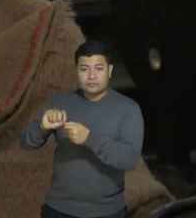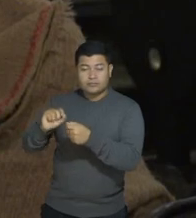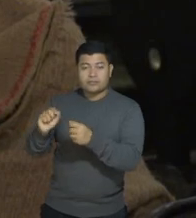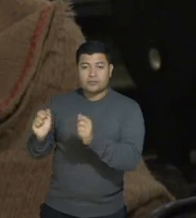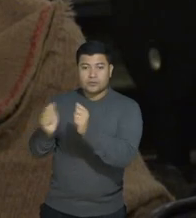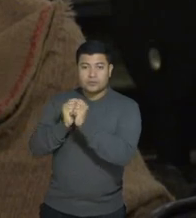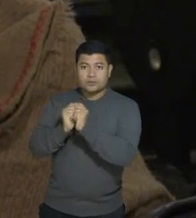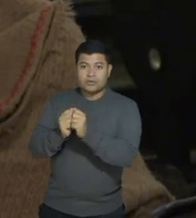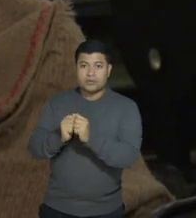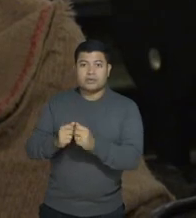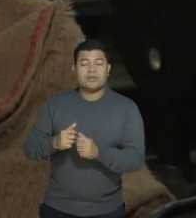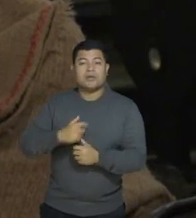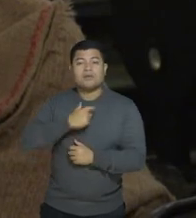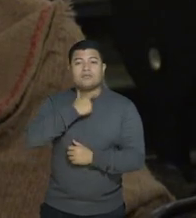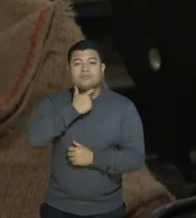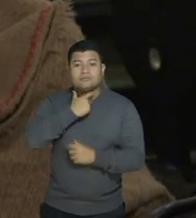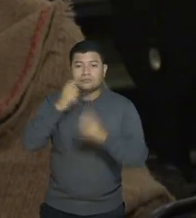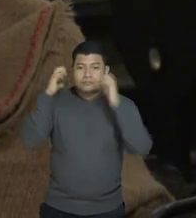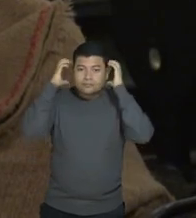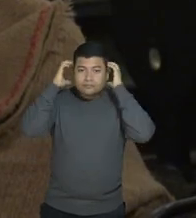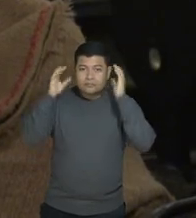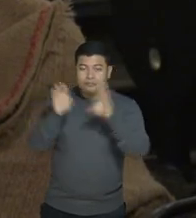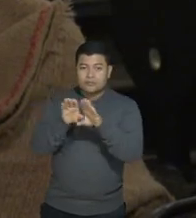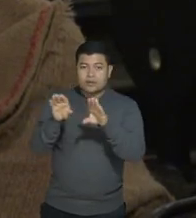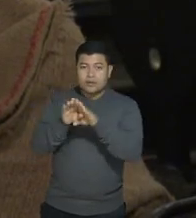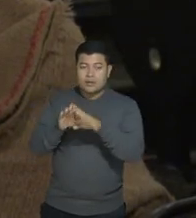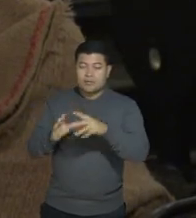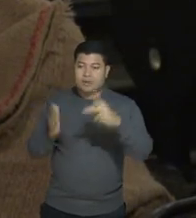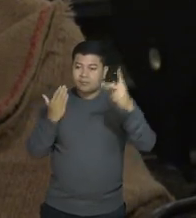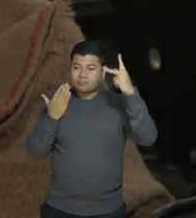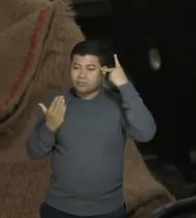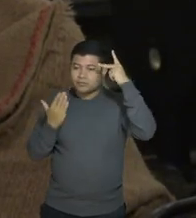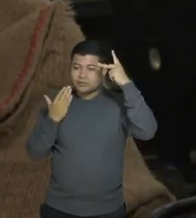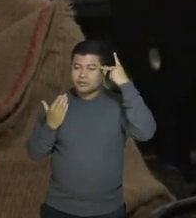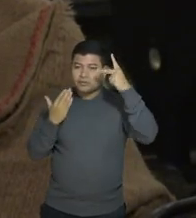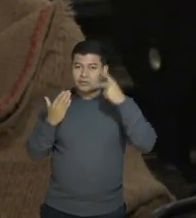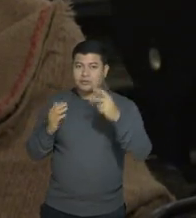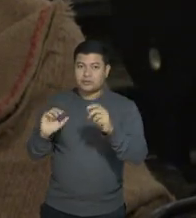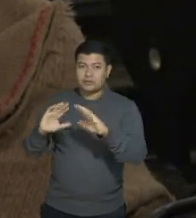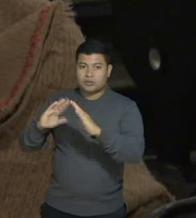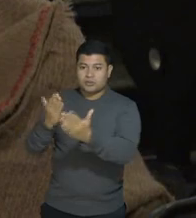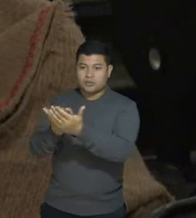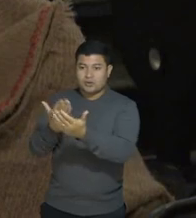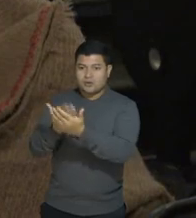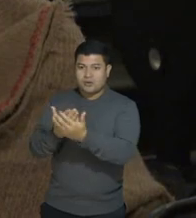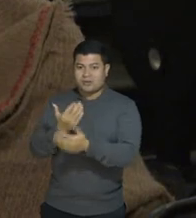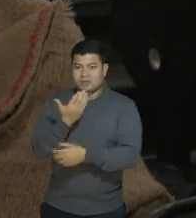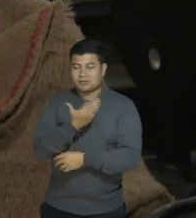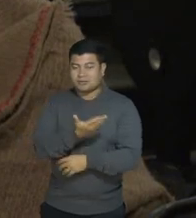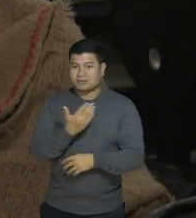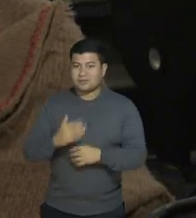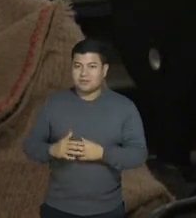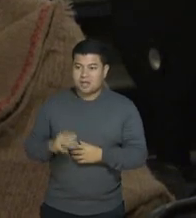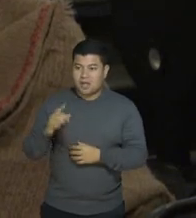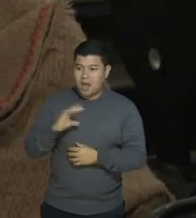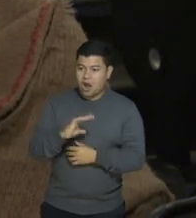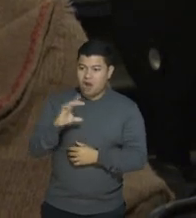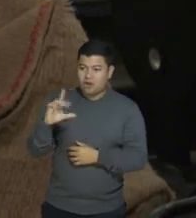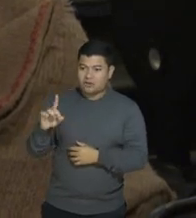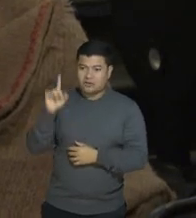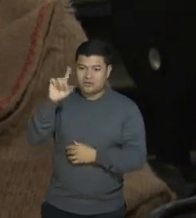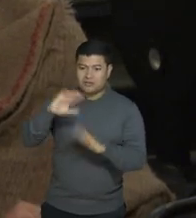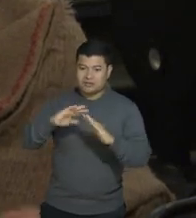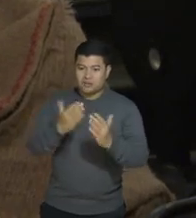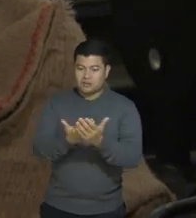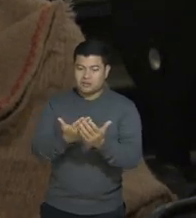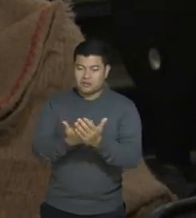ainda faz e faz com a psicopedagoga da escola que ele estuda, que está até aqui, a Georgia, uma das coordenadoras.